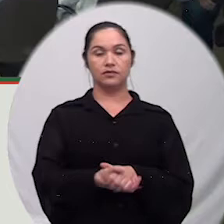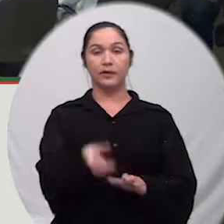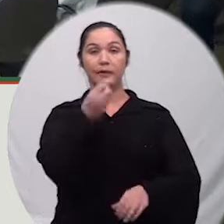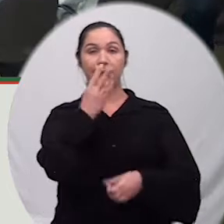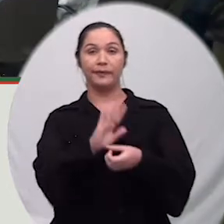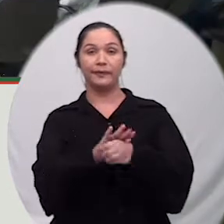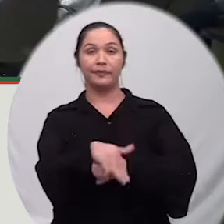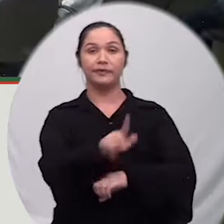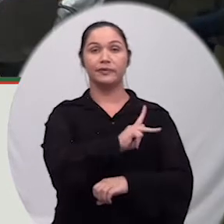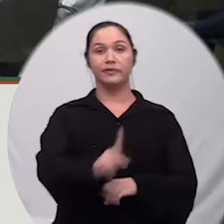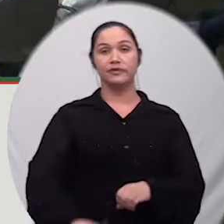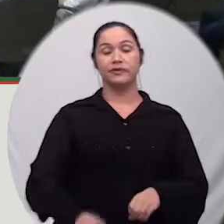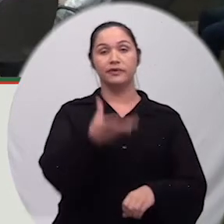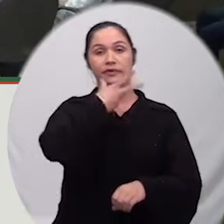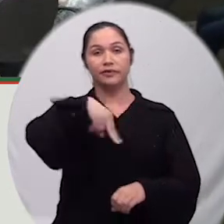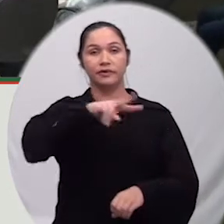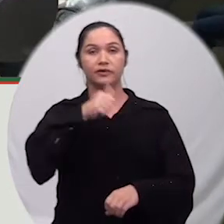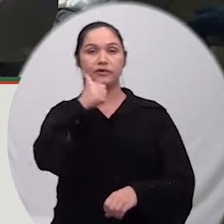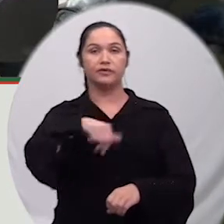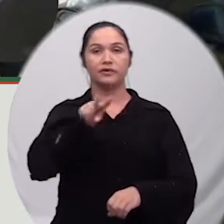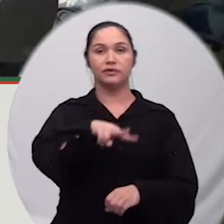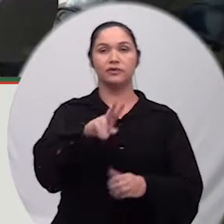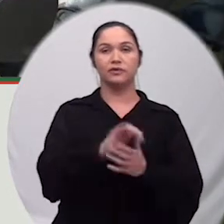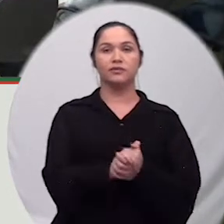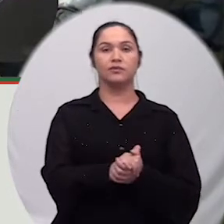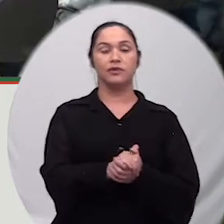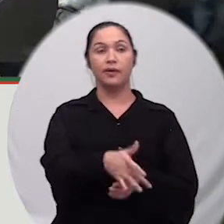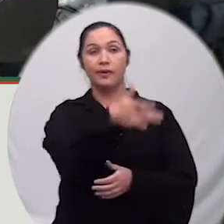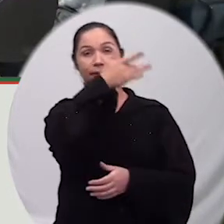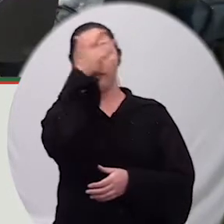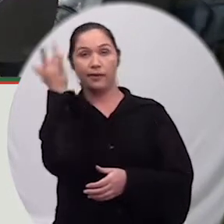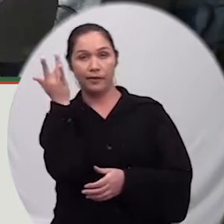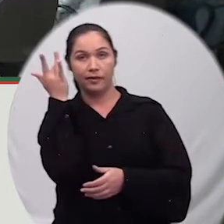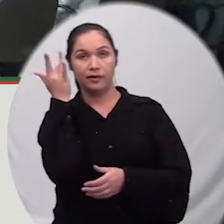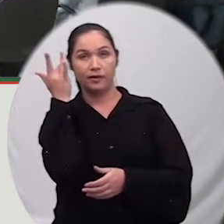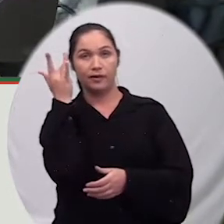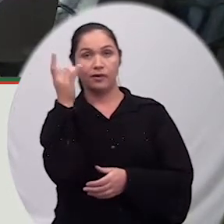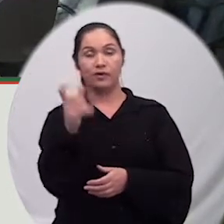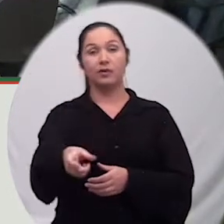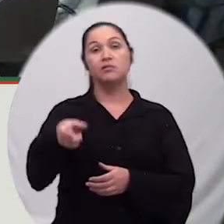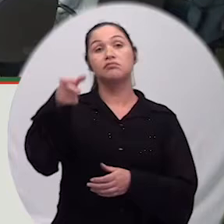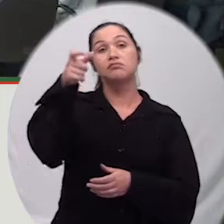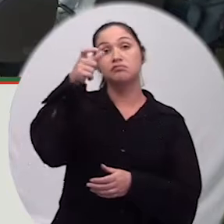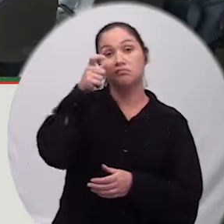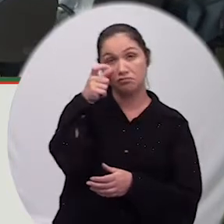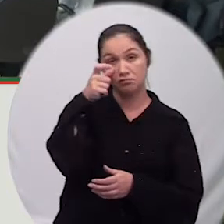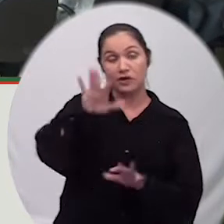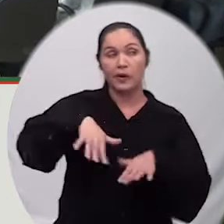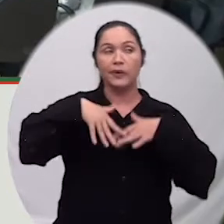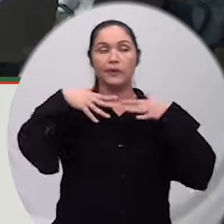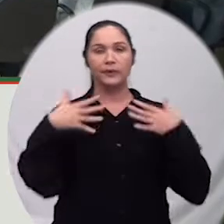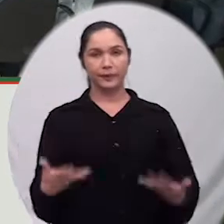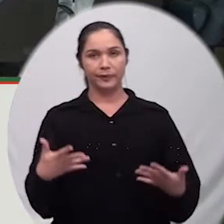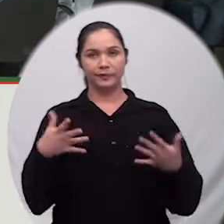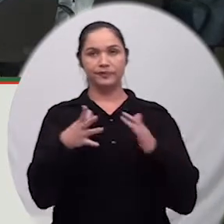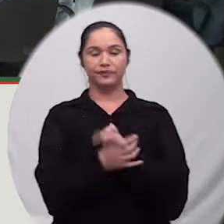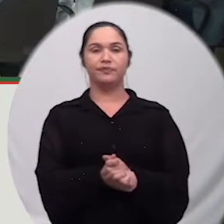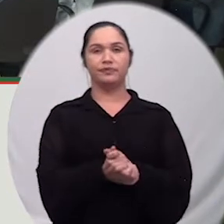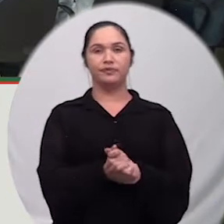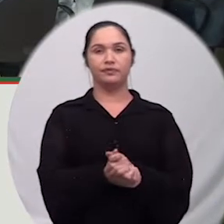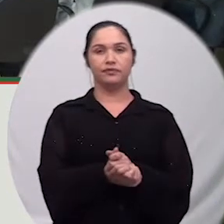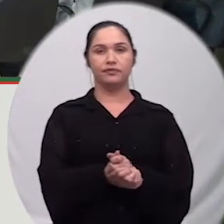Boa noite, senhor presidente, vereadores e vereadoras, público que nos assiste. Eu vou abordar hoje